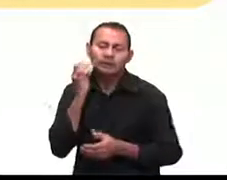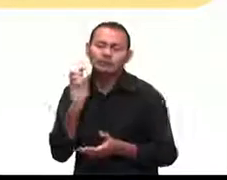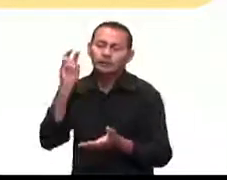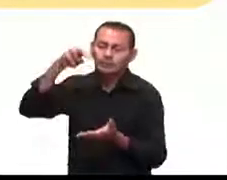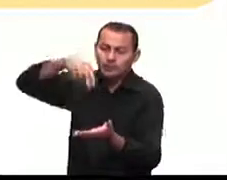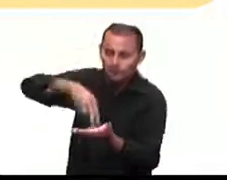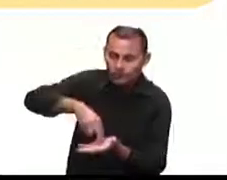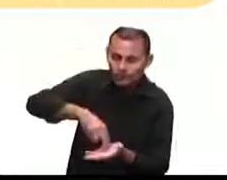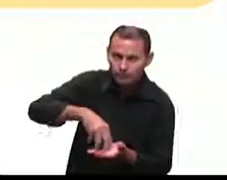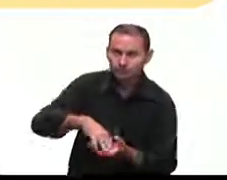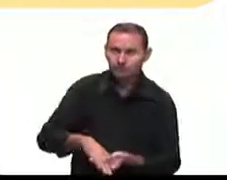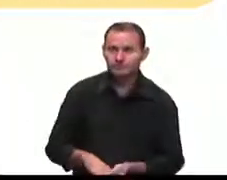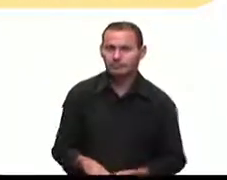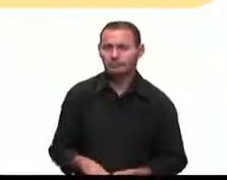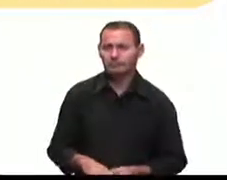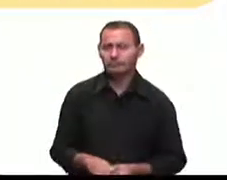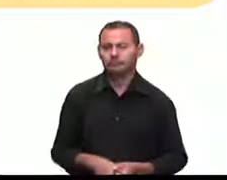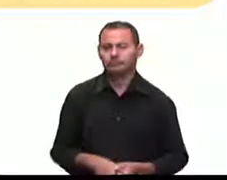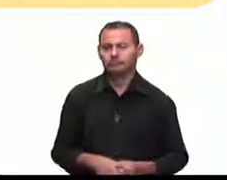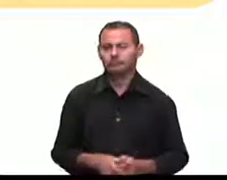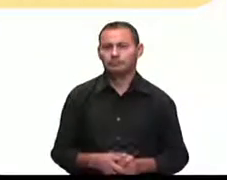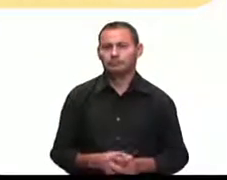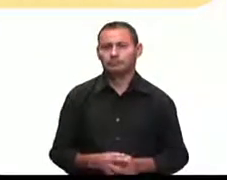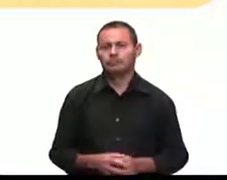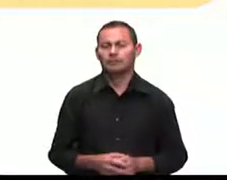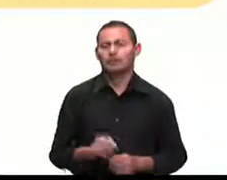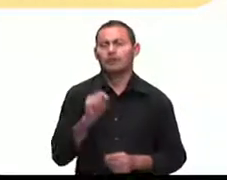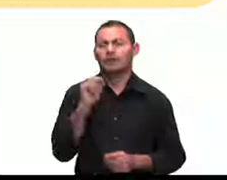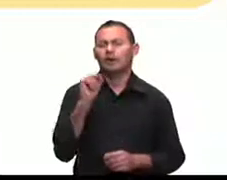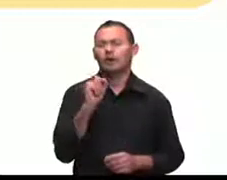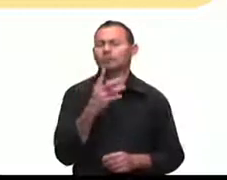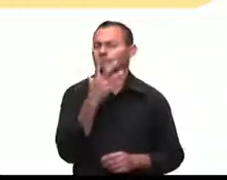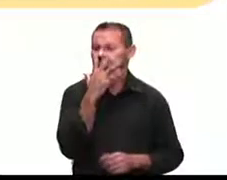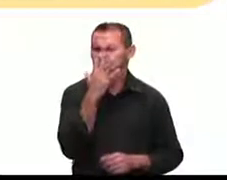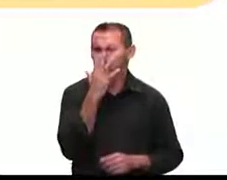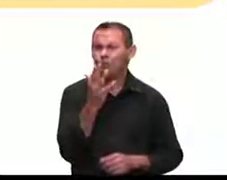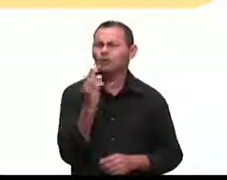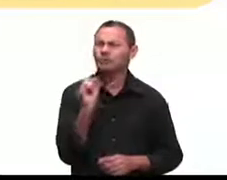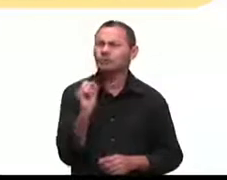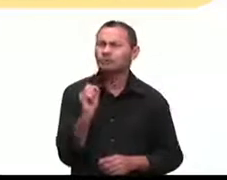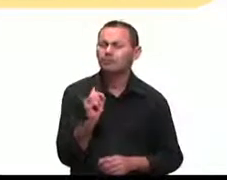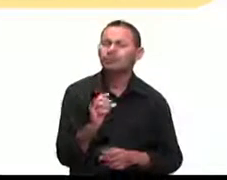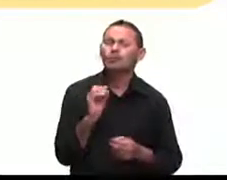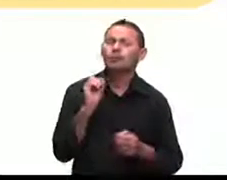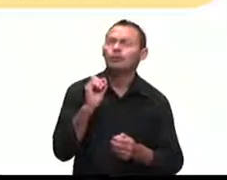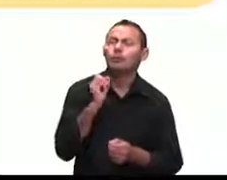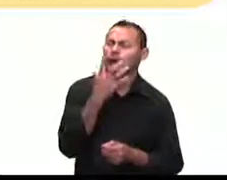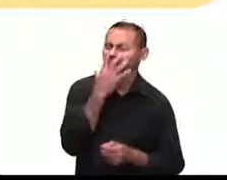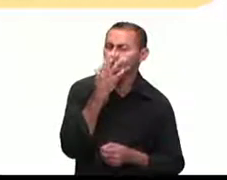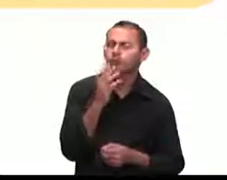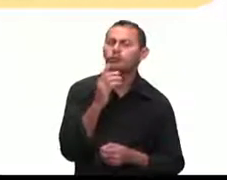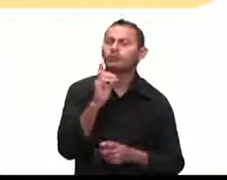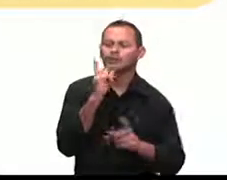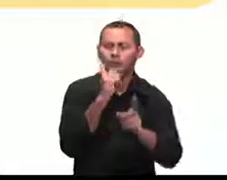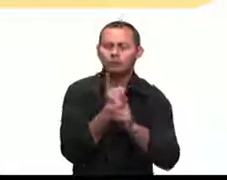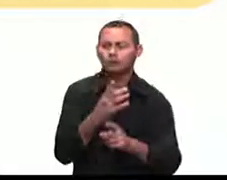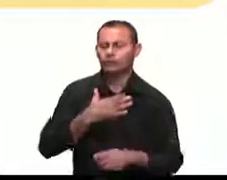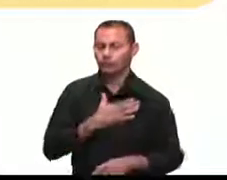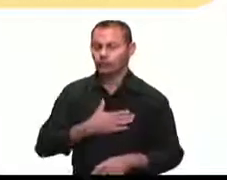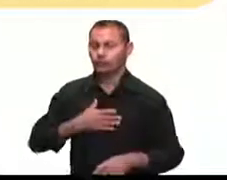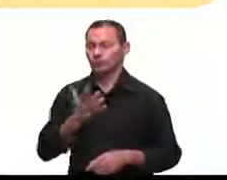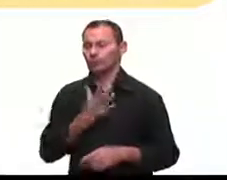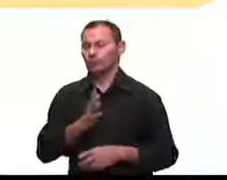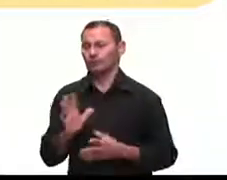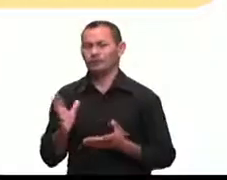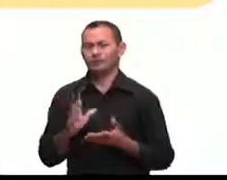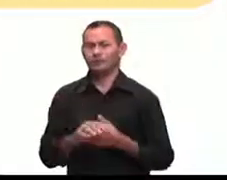participou, né? O que você achou que faltou nessas aulas? O que mais